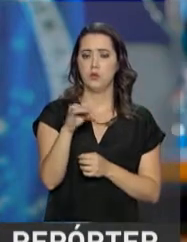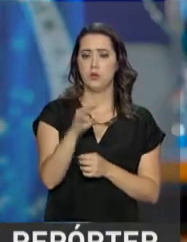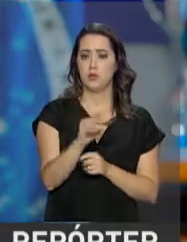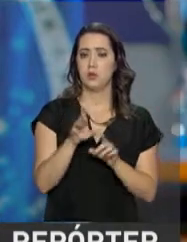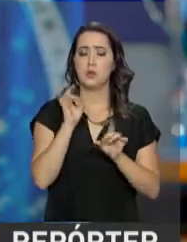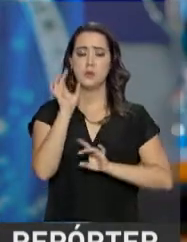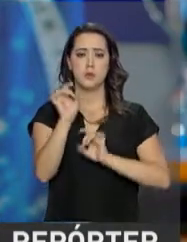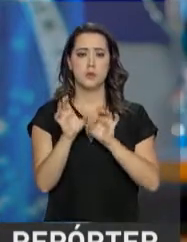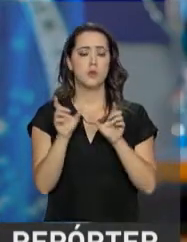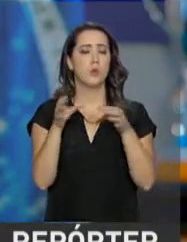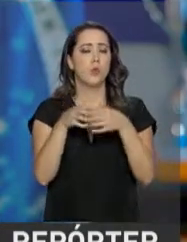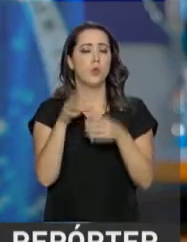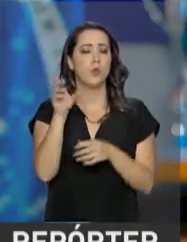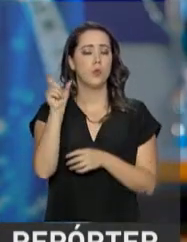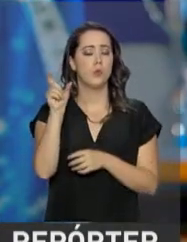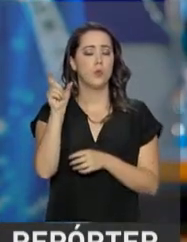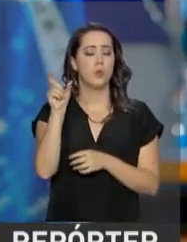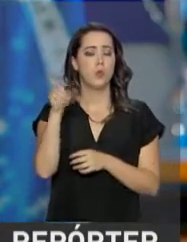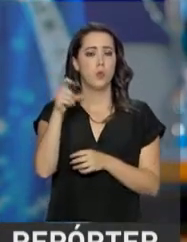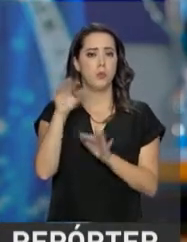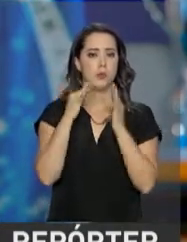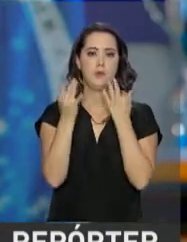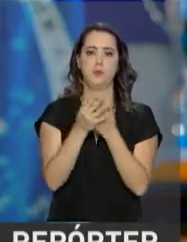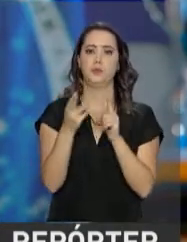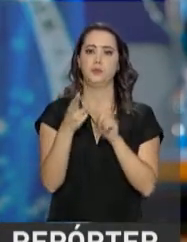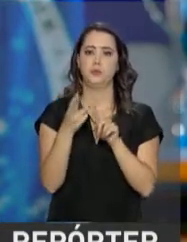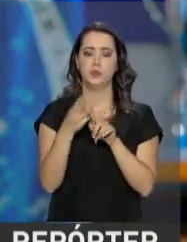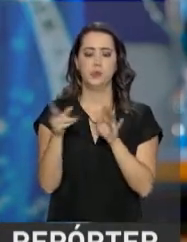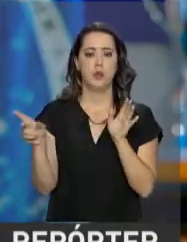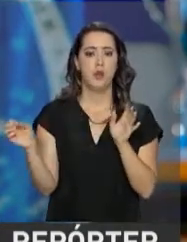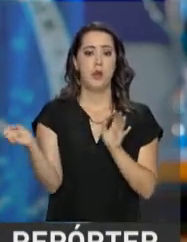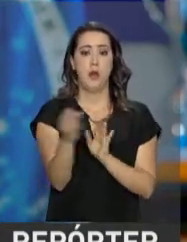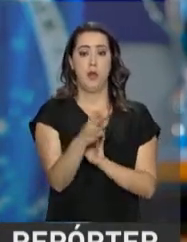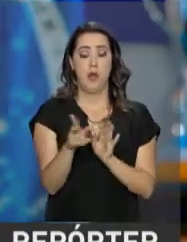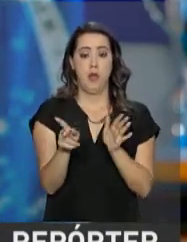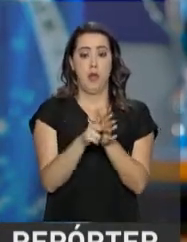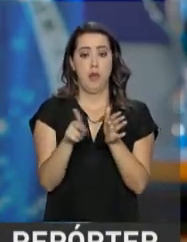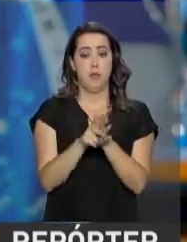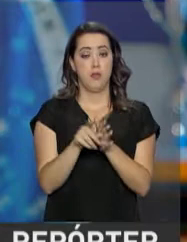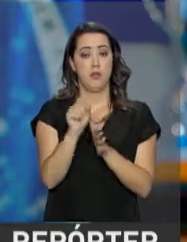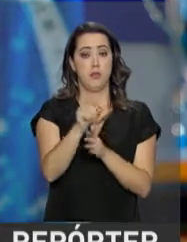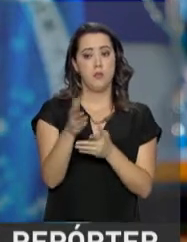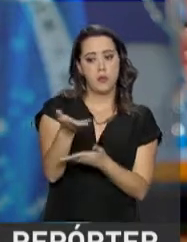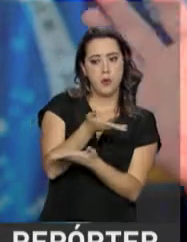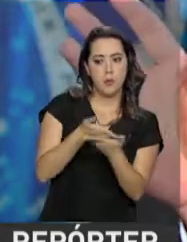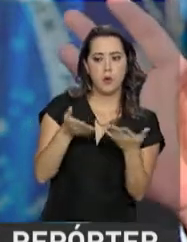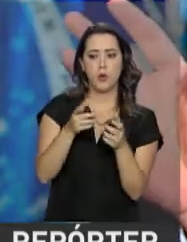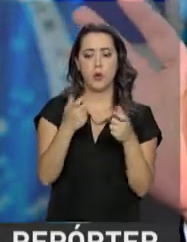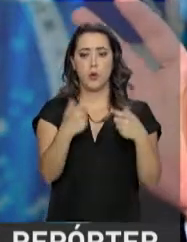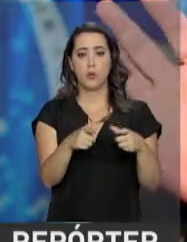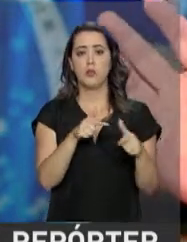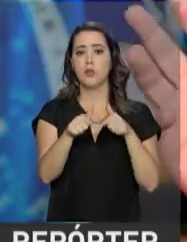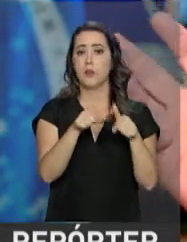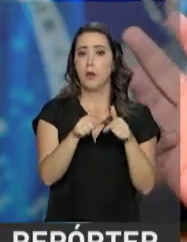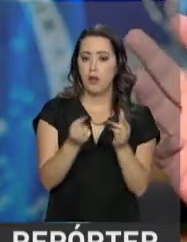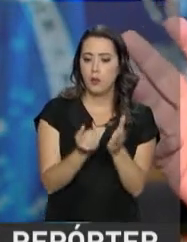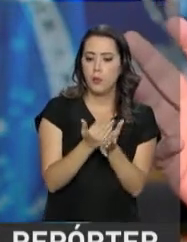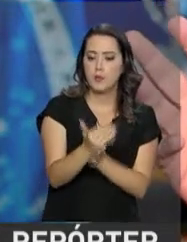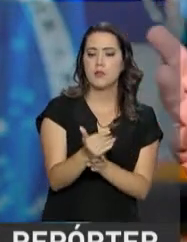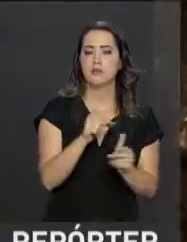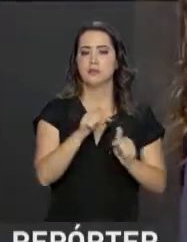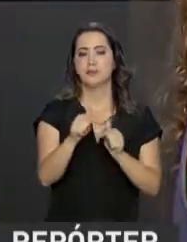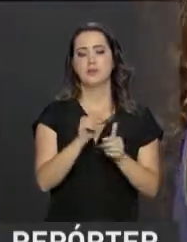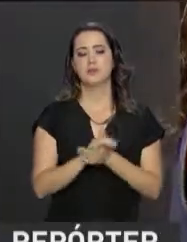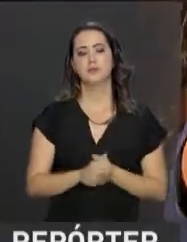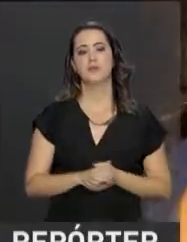especialmente aqueles do Bolsa Família. E o terceiro é a própria intermediação do trabalho, é colocação no mercado de trabalho dessas